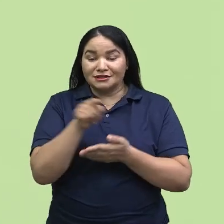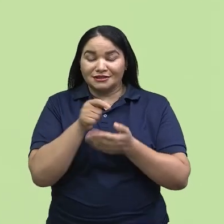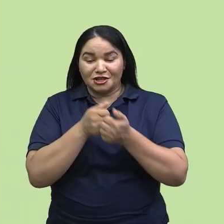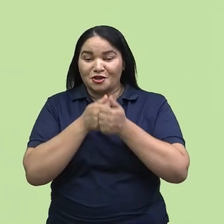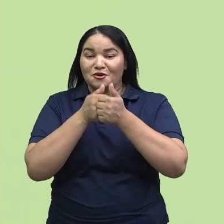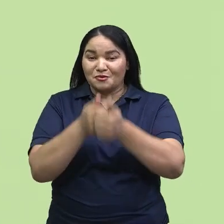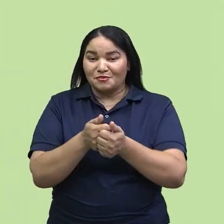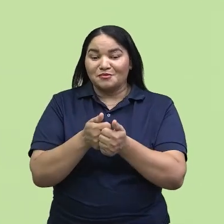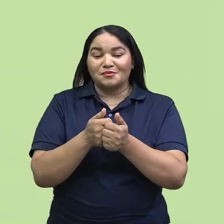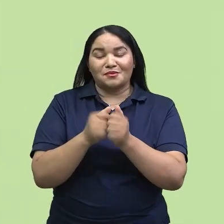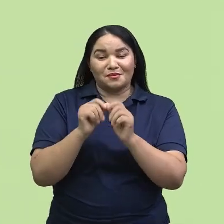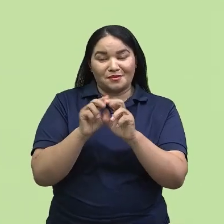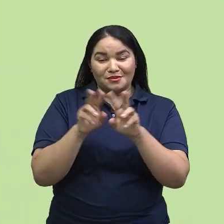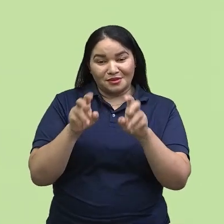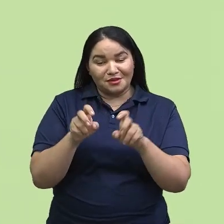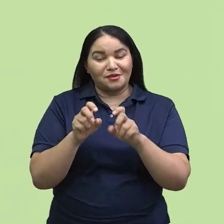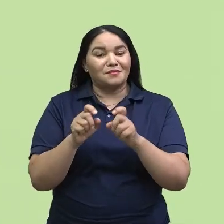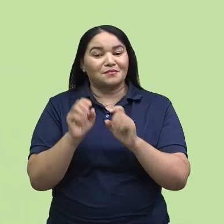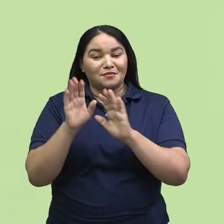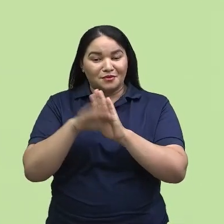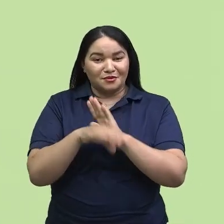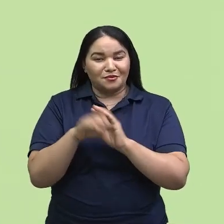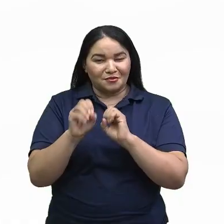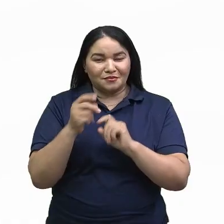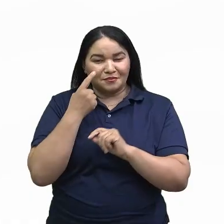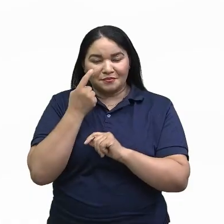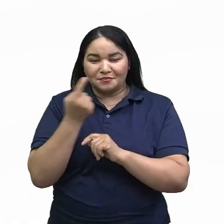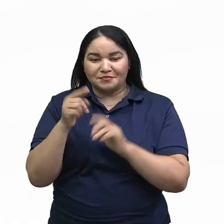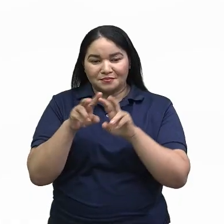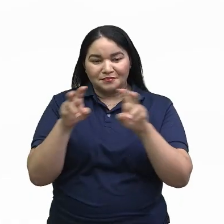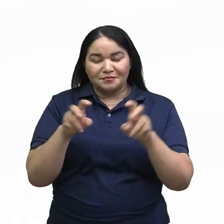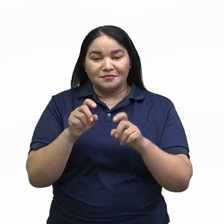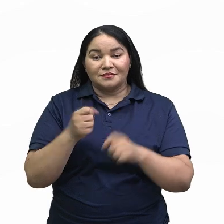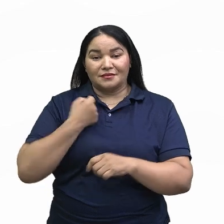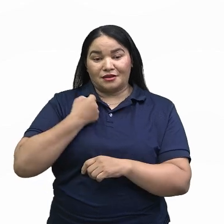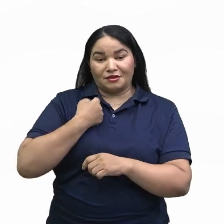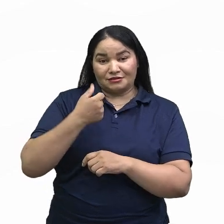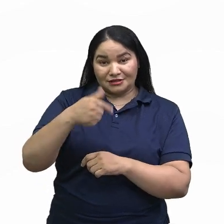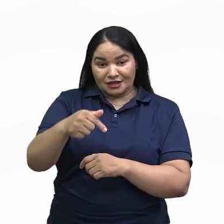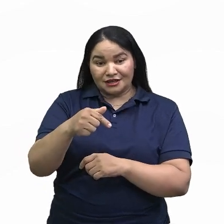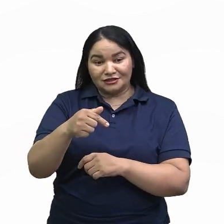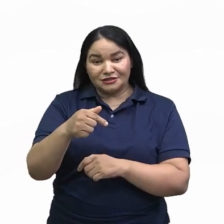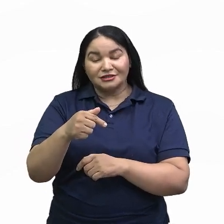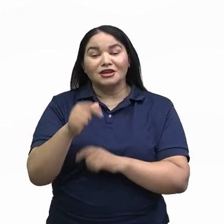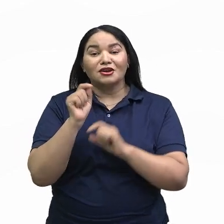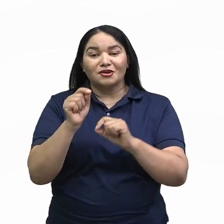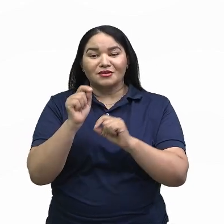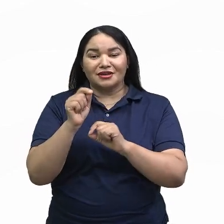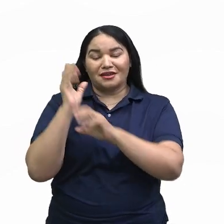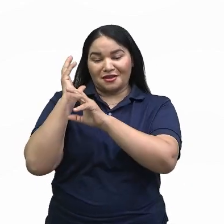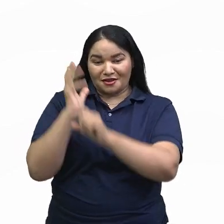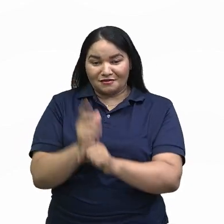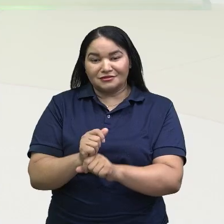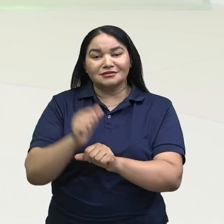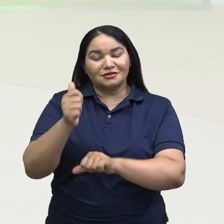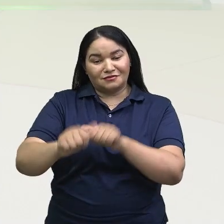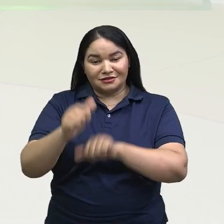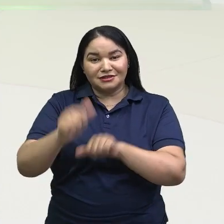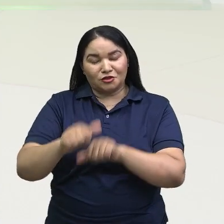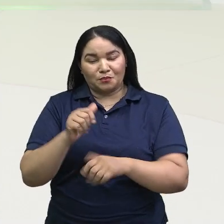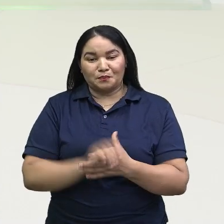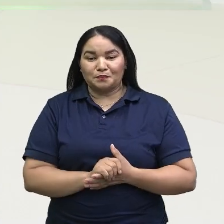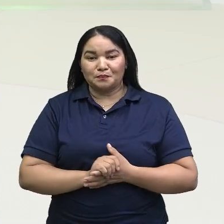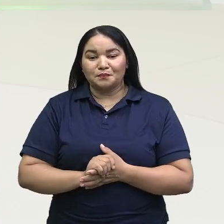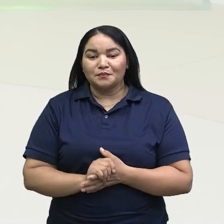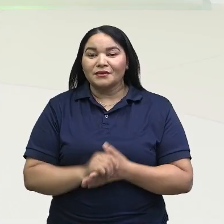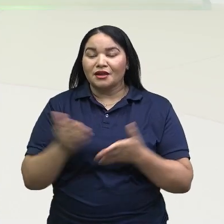mais um pouco dos nossos conteúdos. E vamos observar então aí a nossa aula 7, que traz aí pra gente a revisão e